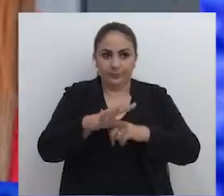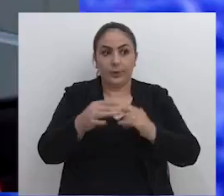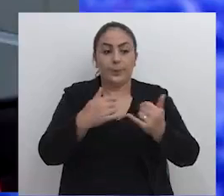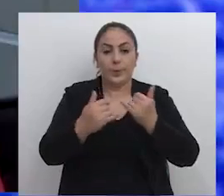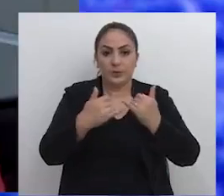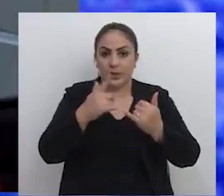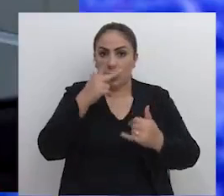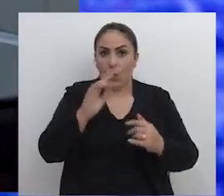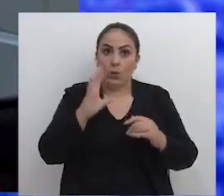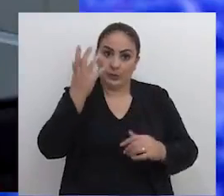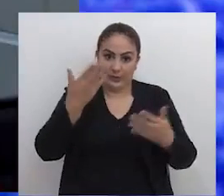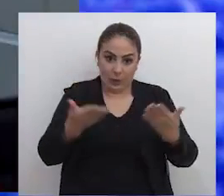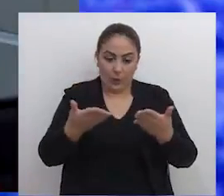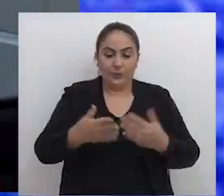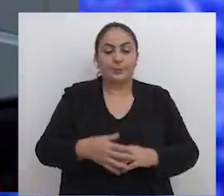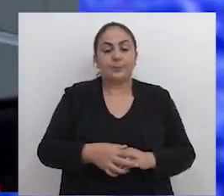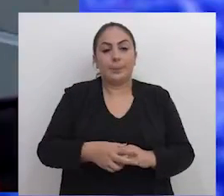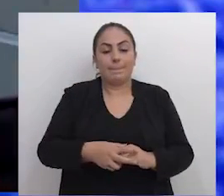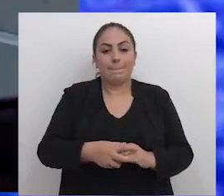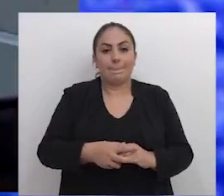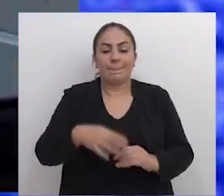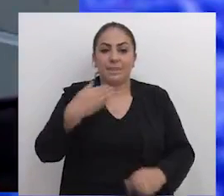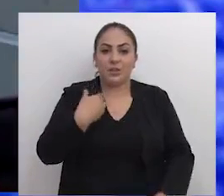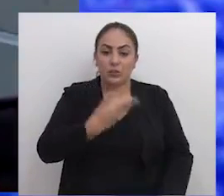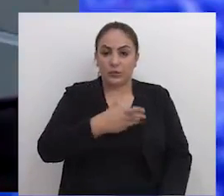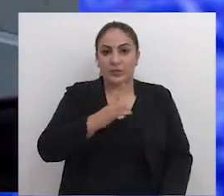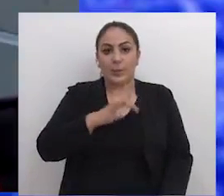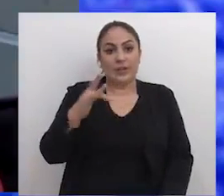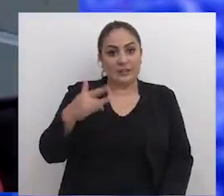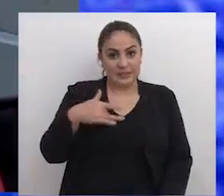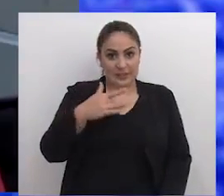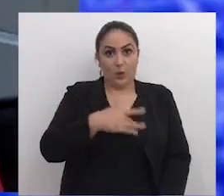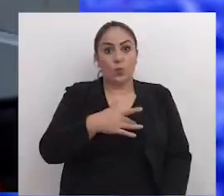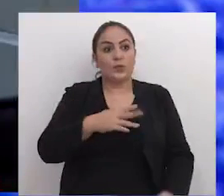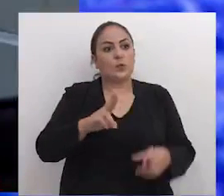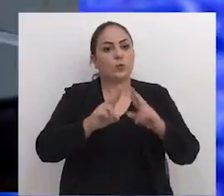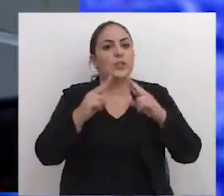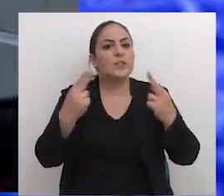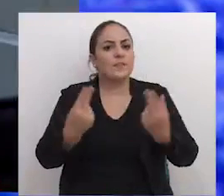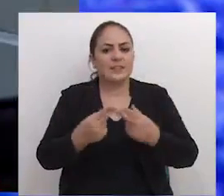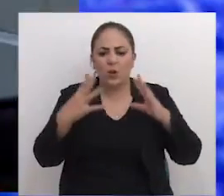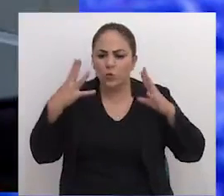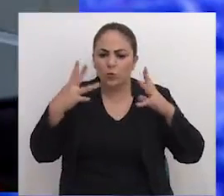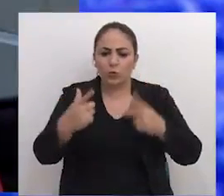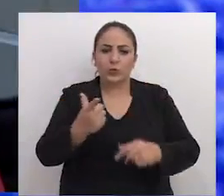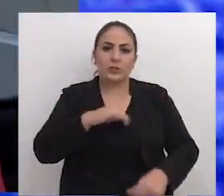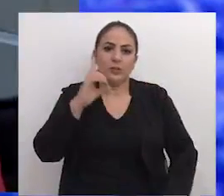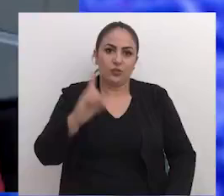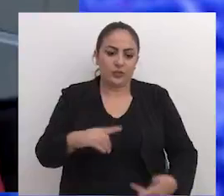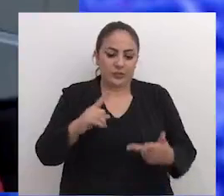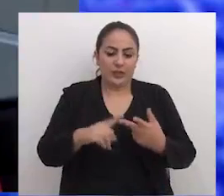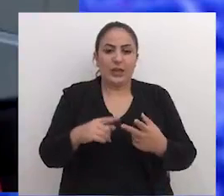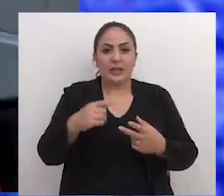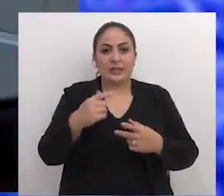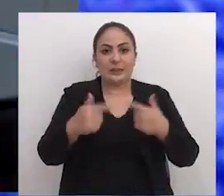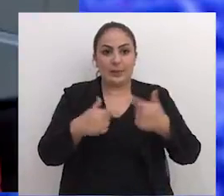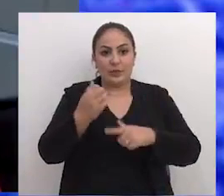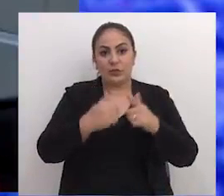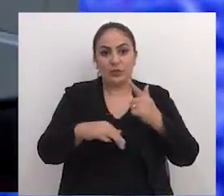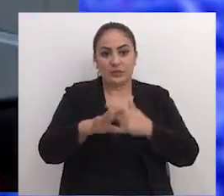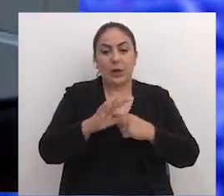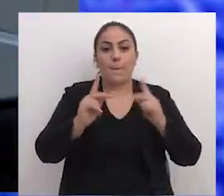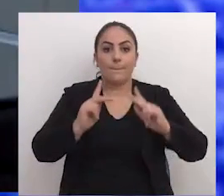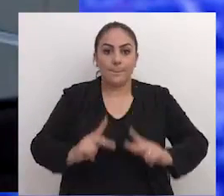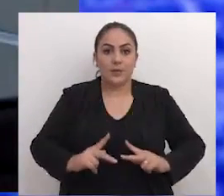sociais, exemplo, que é o que está acontecendo agora. Então, aí nós temos a saúde, que é universal, é para todos, nós temos a assistência social para